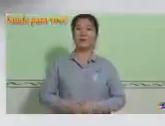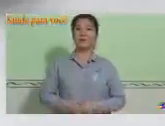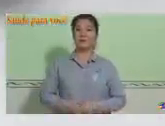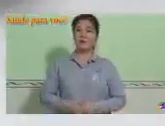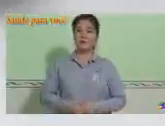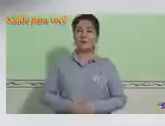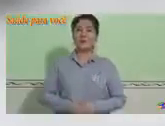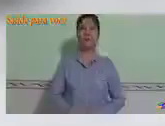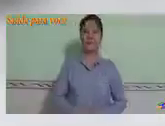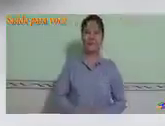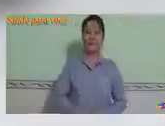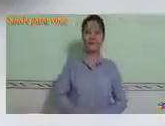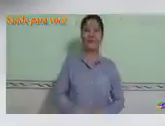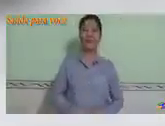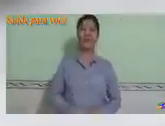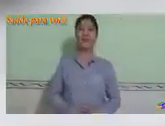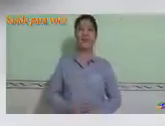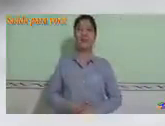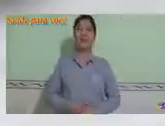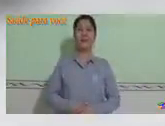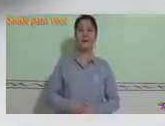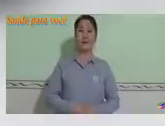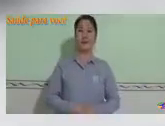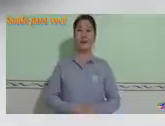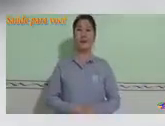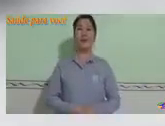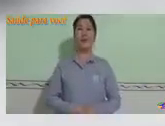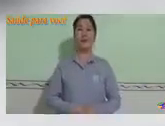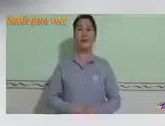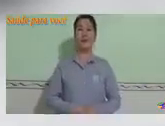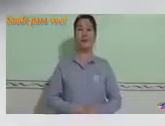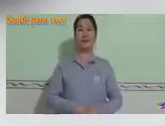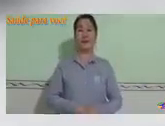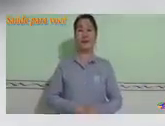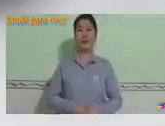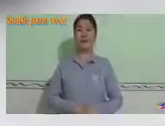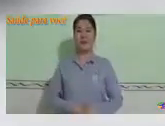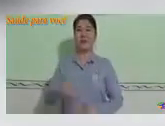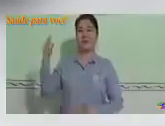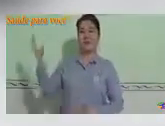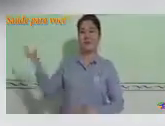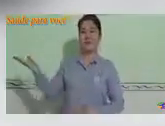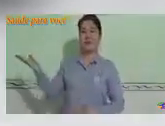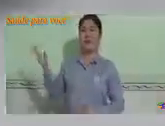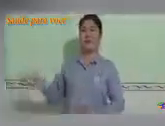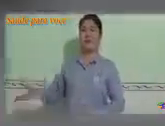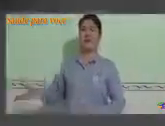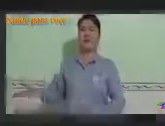também me ajuda a definir a região entre os dois músculos peitorais, vírgula, criando maior definição.